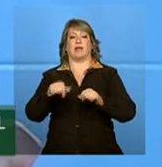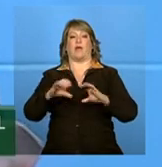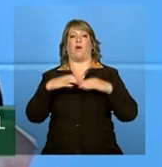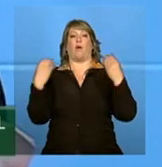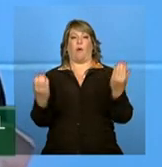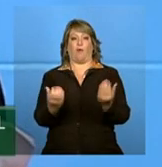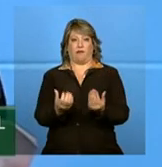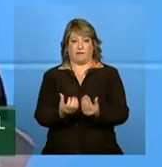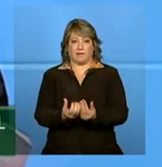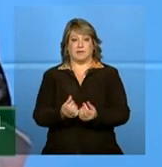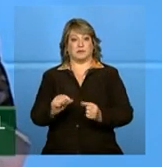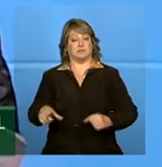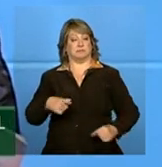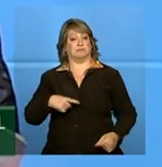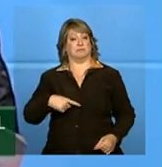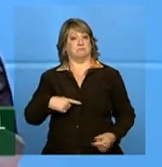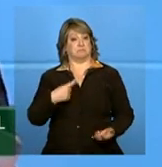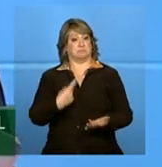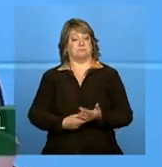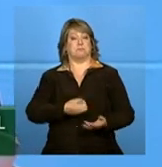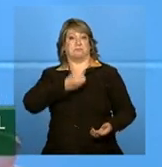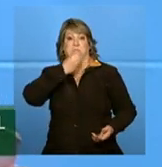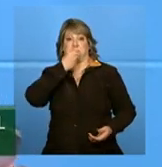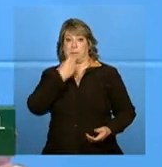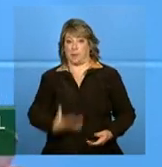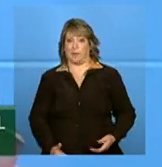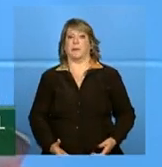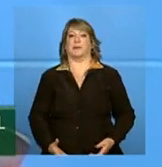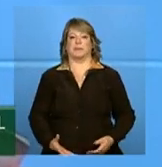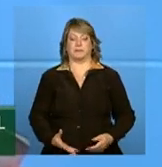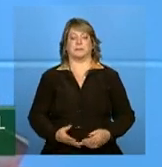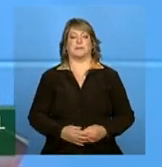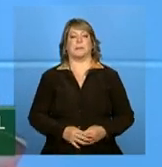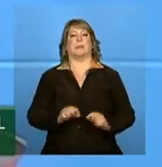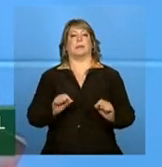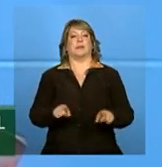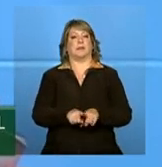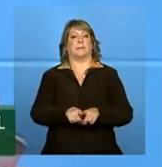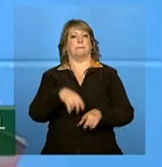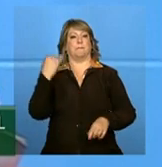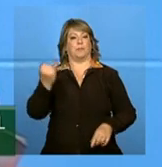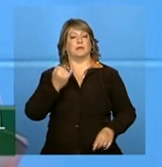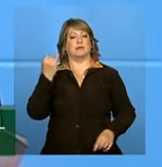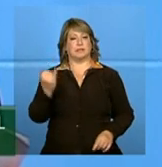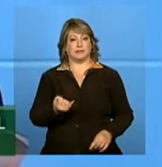que promete ser muito profícua. É importante